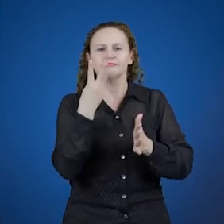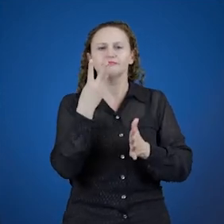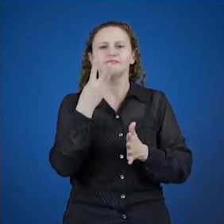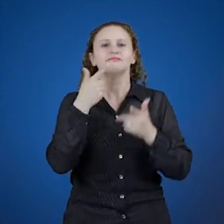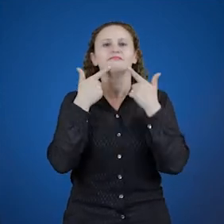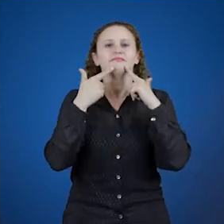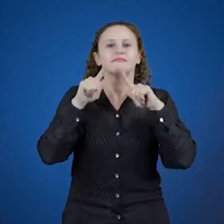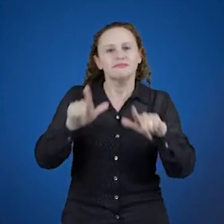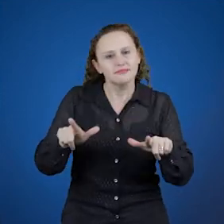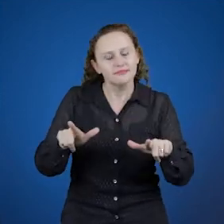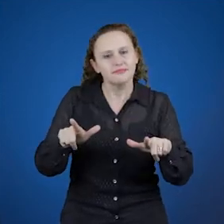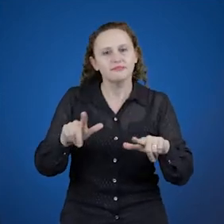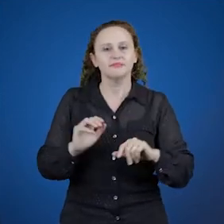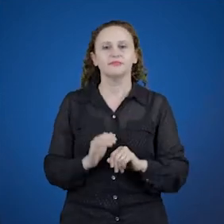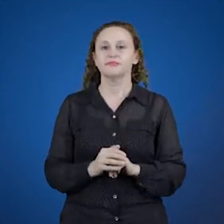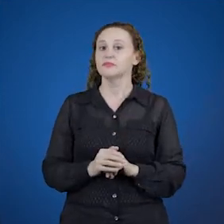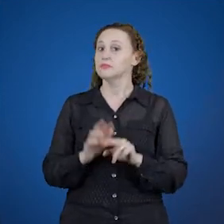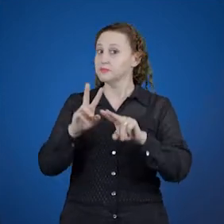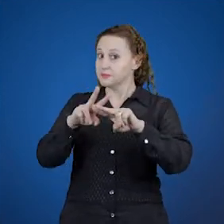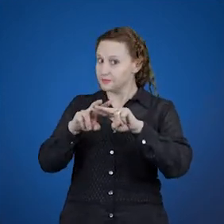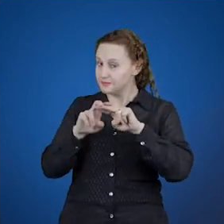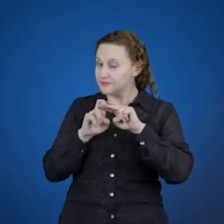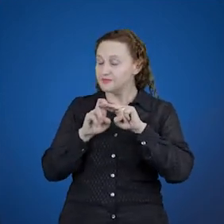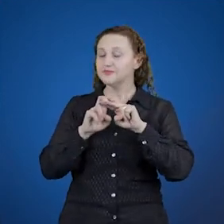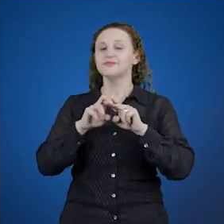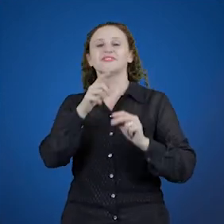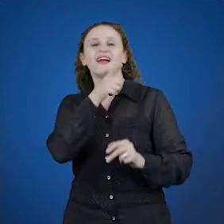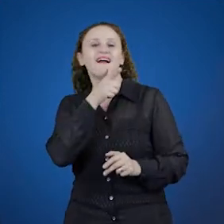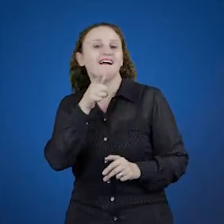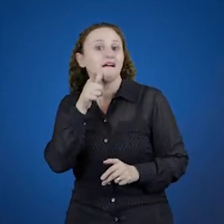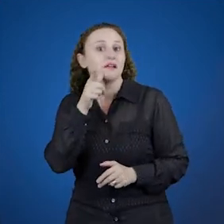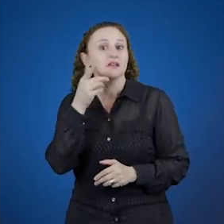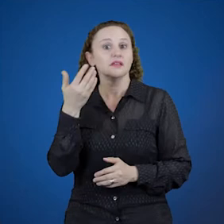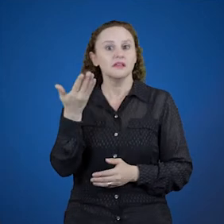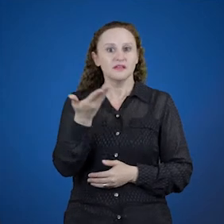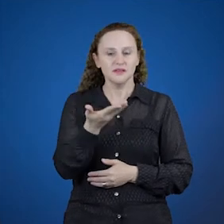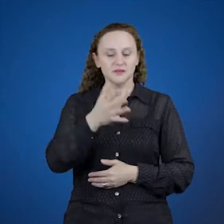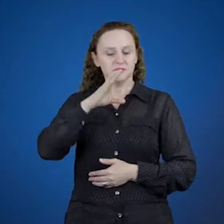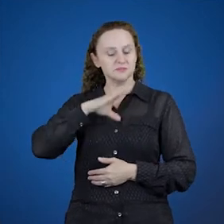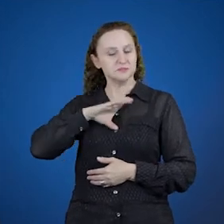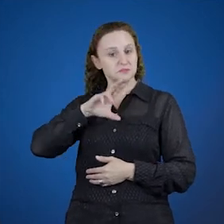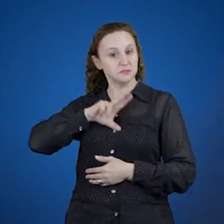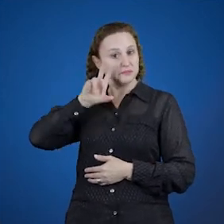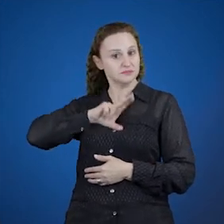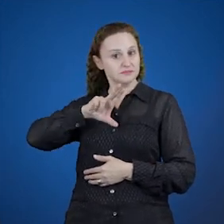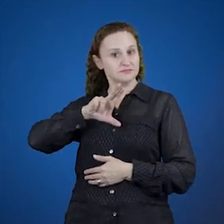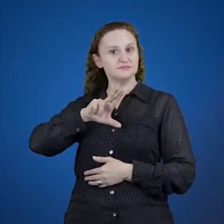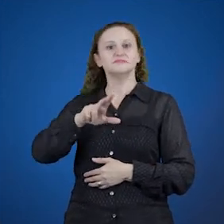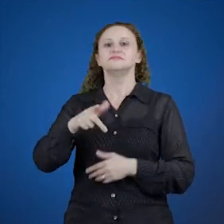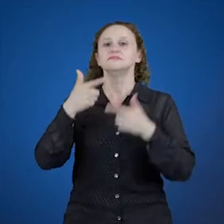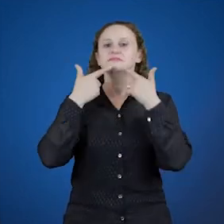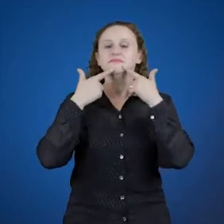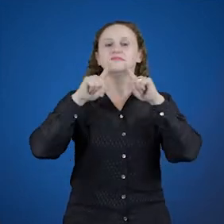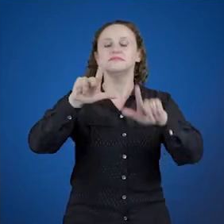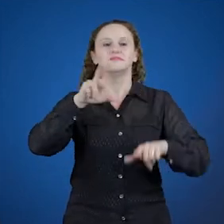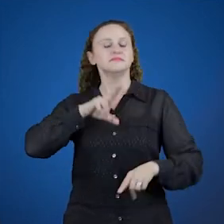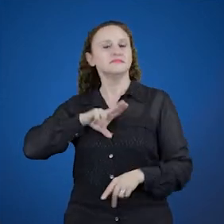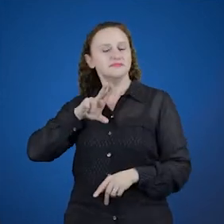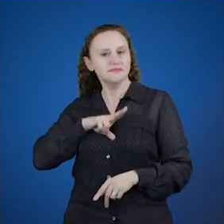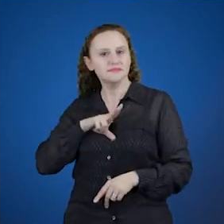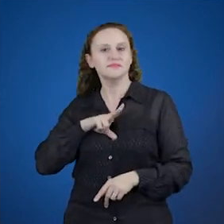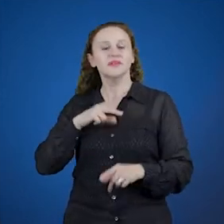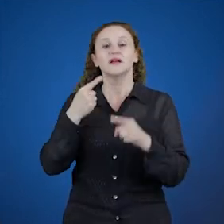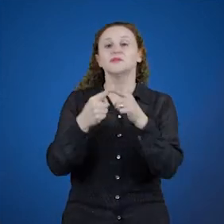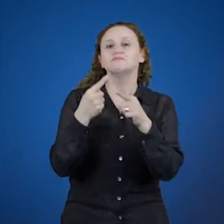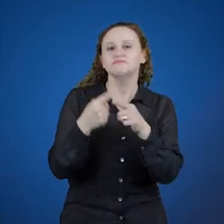terceira língua por isso a uma delas em português o caso da Península Ibérica nas